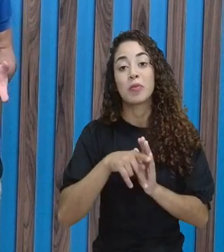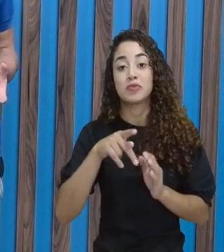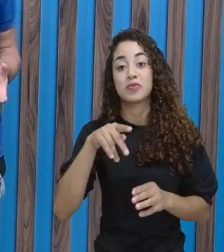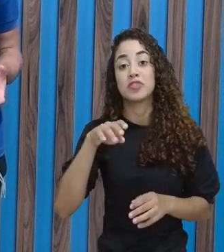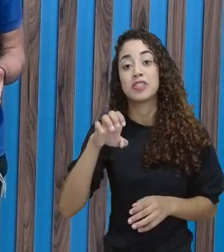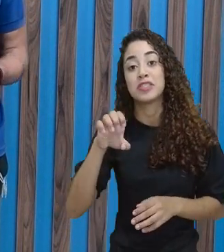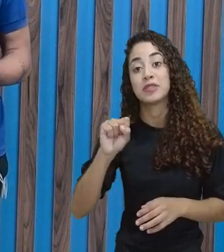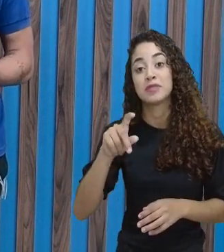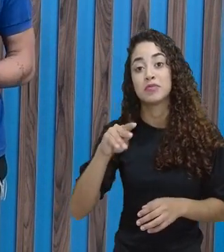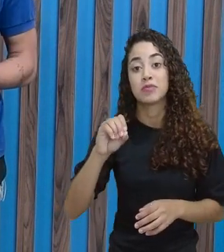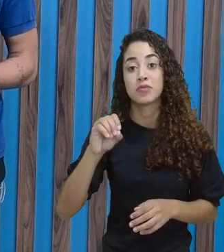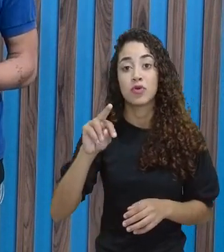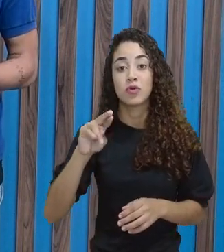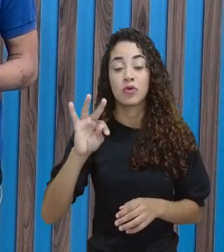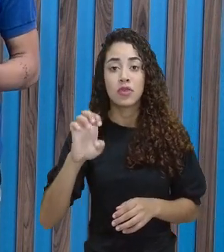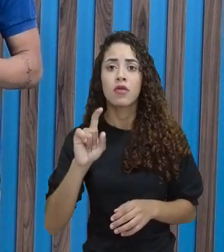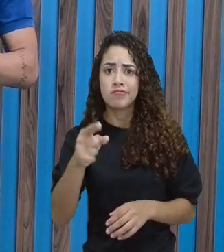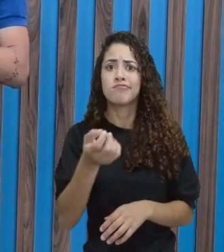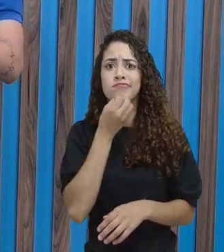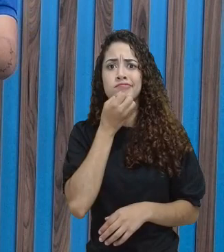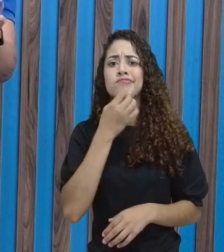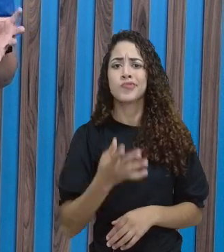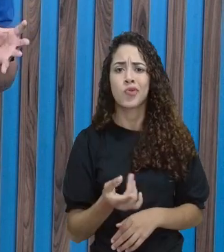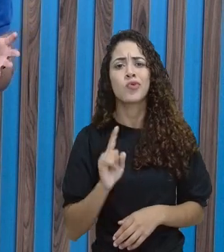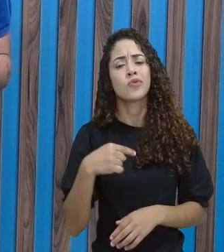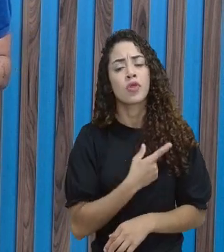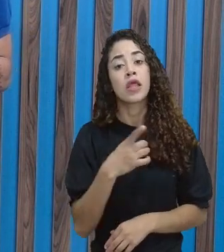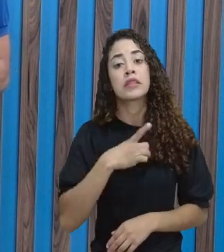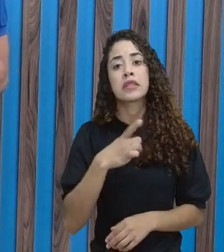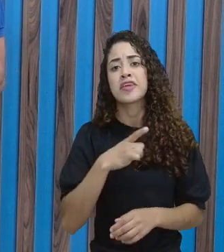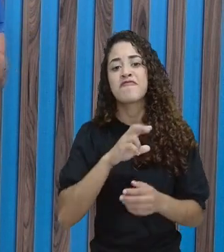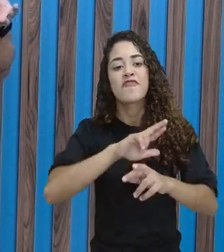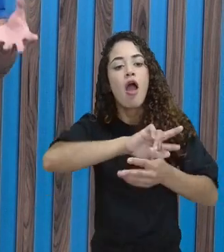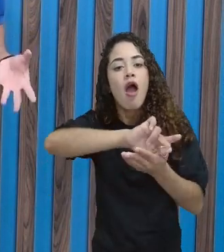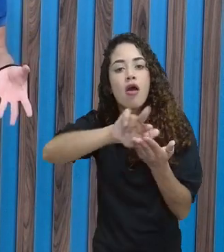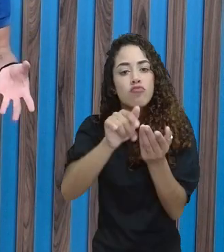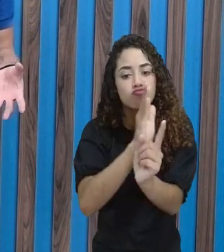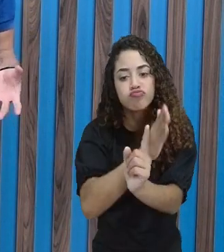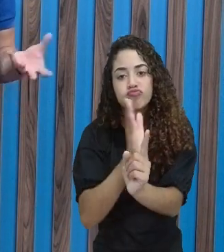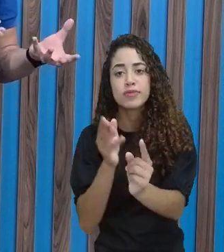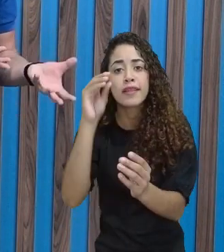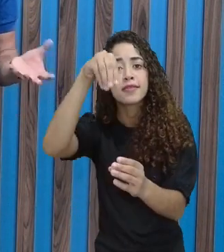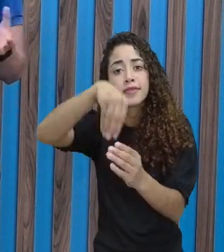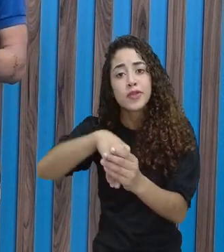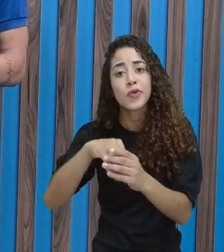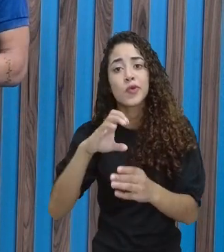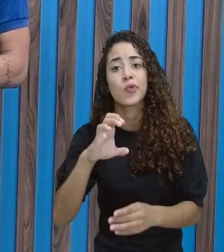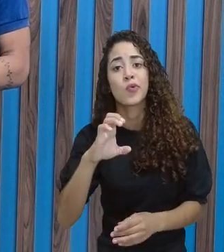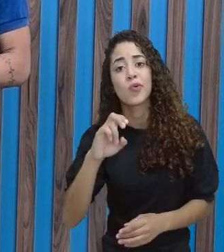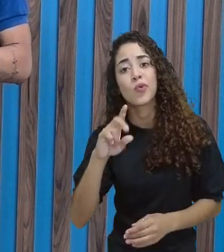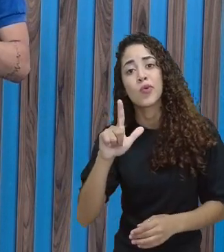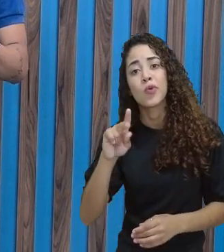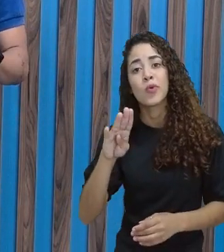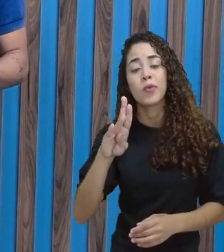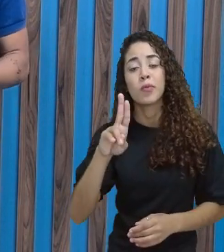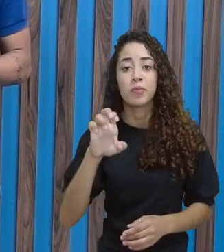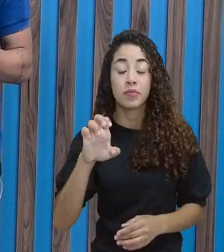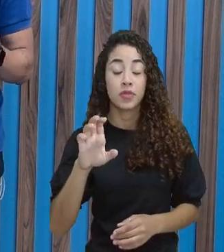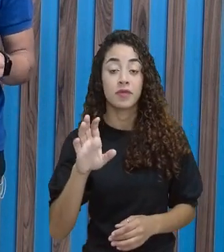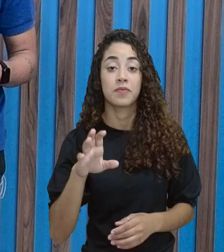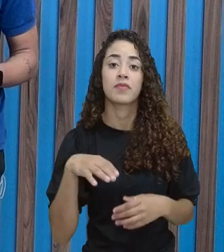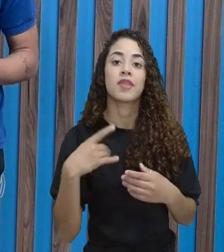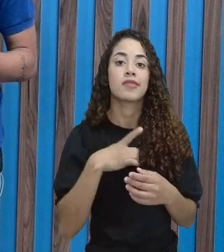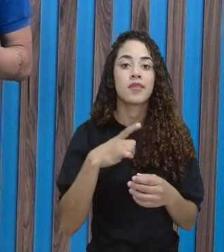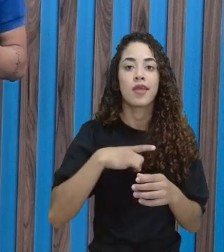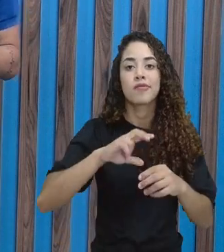bons também, né? E aí a gente tem diversas modalidades lá dentro do clube, né? Do esporte clube. Então, natação,